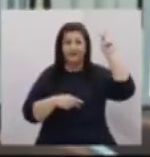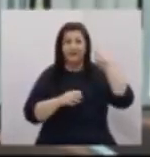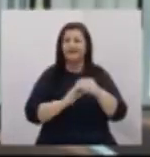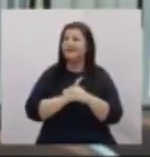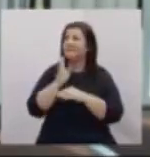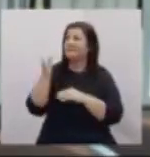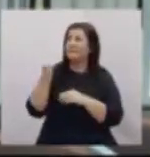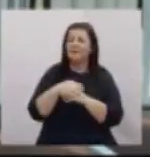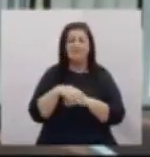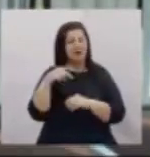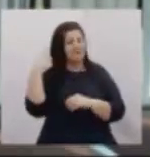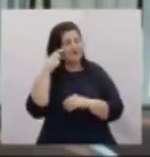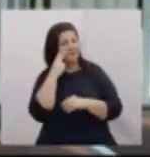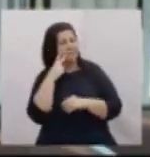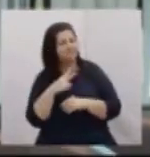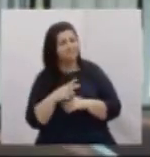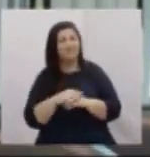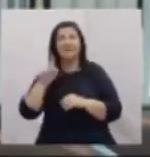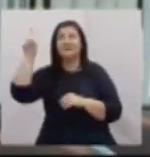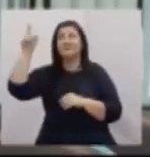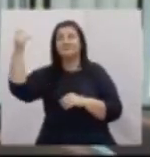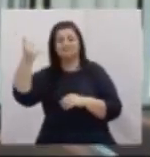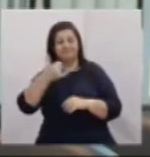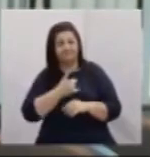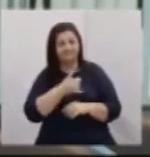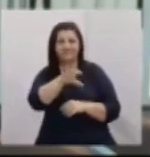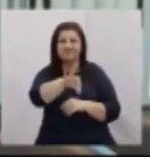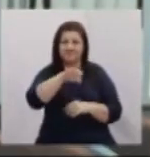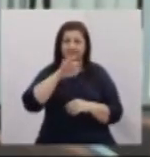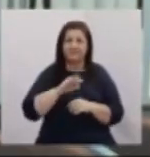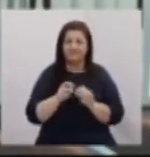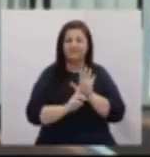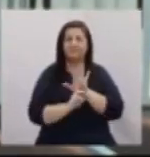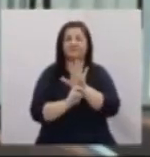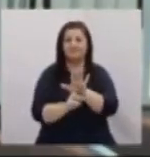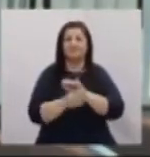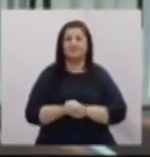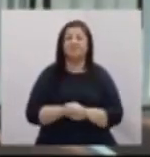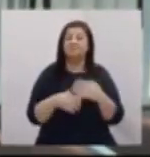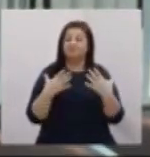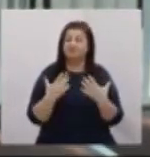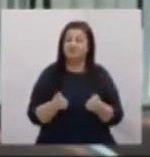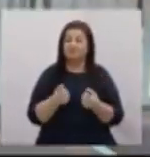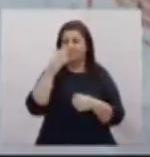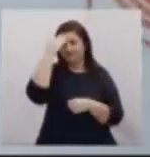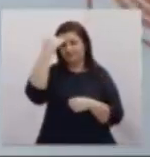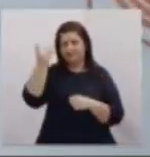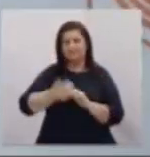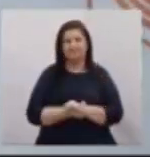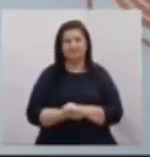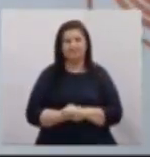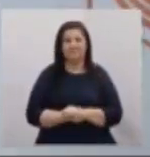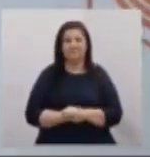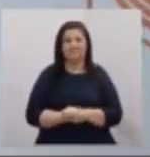gabinete da Sônia, e ela, por vez, nos escolheu para estar aqui representando e recebendo essa homenagem. Eu estou